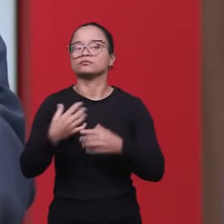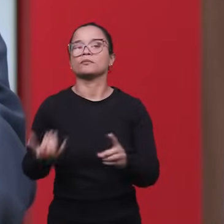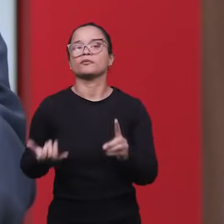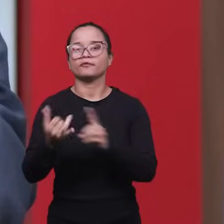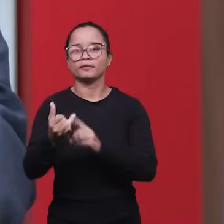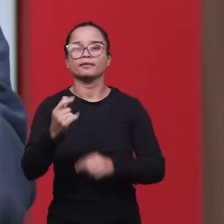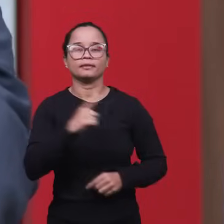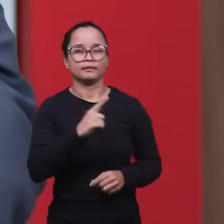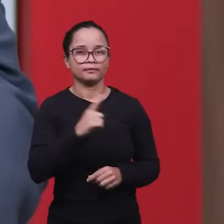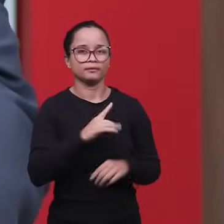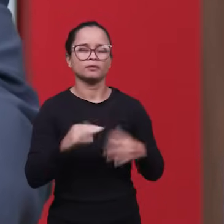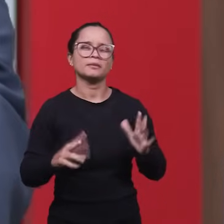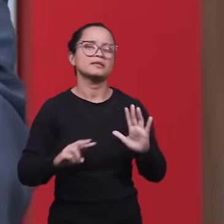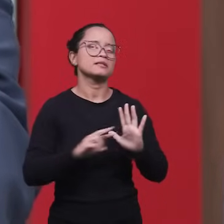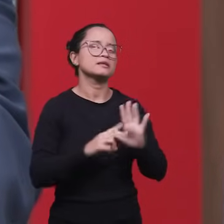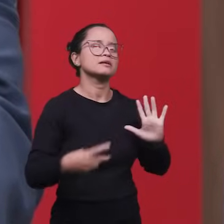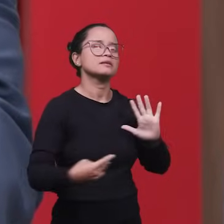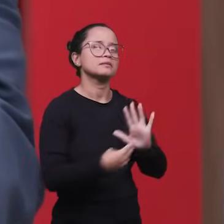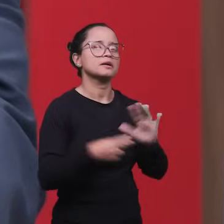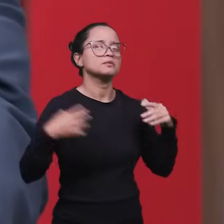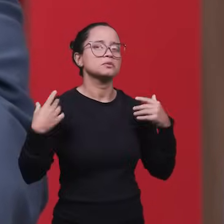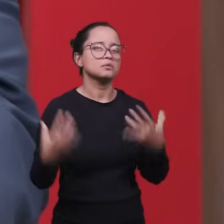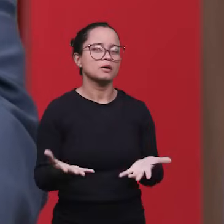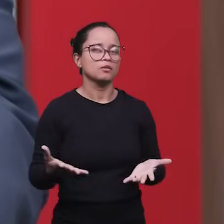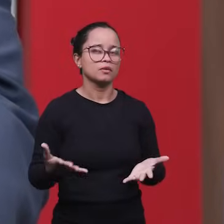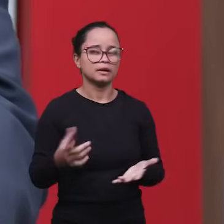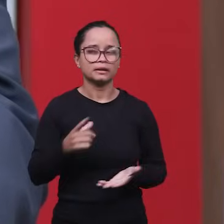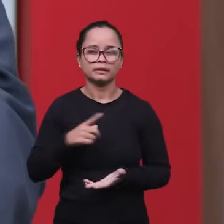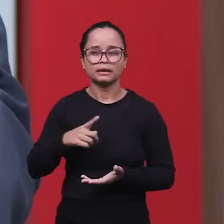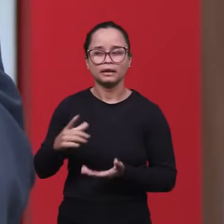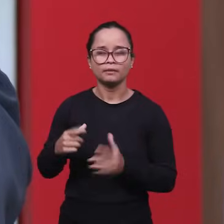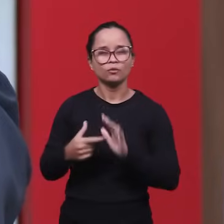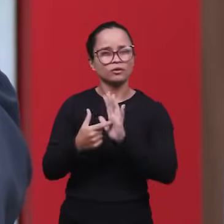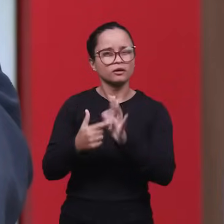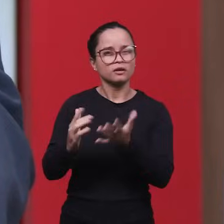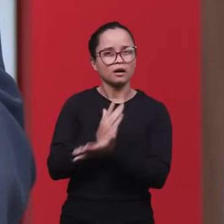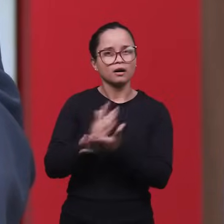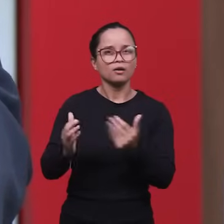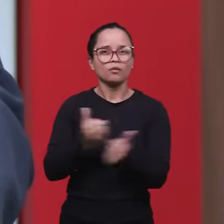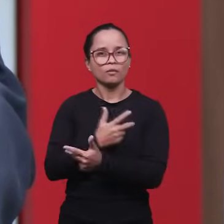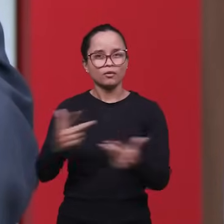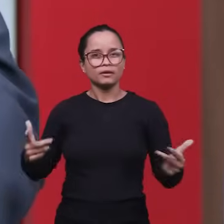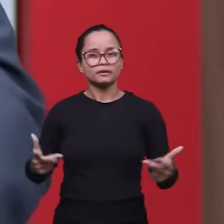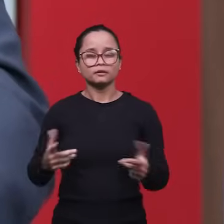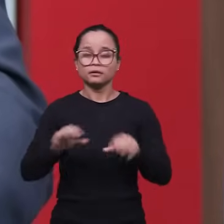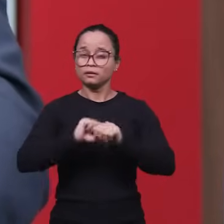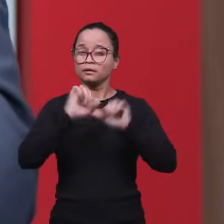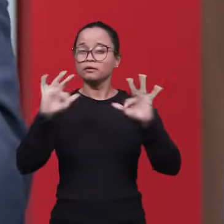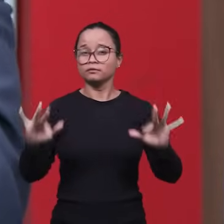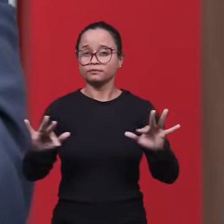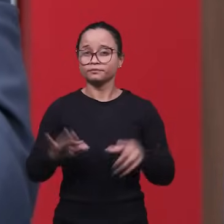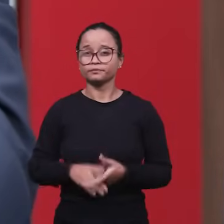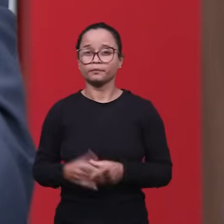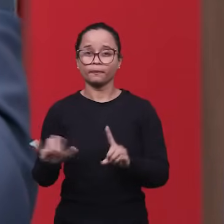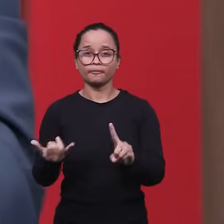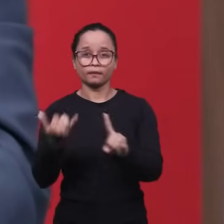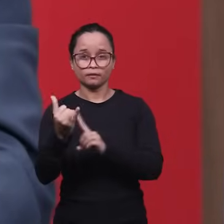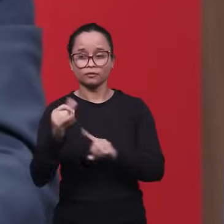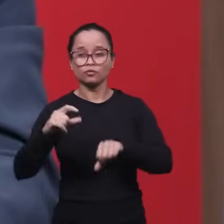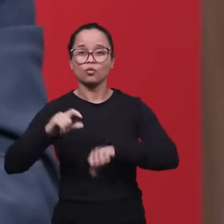João? Qual o significado? Será que ele está passando alguma coisa? Claro, profeticamente ele está dizendo o seguinte,